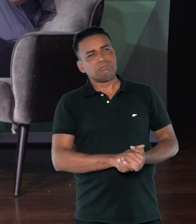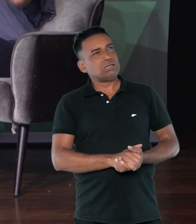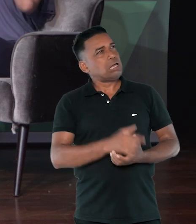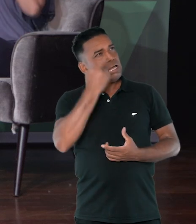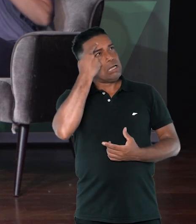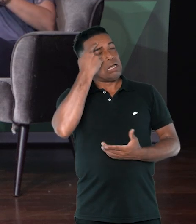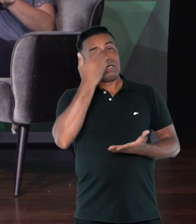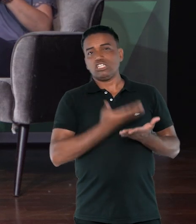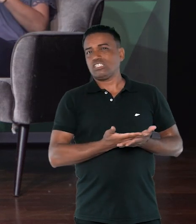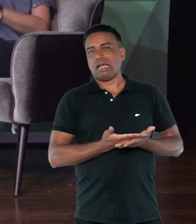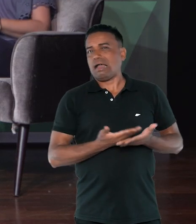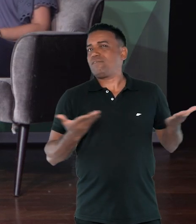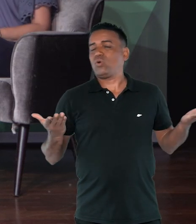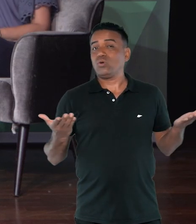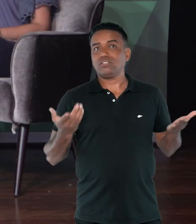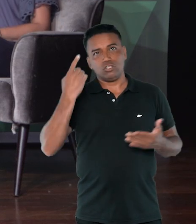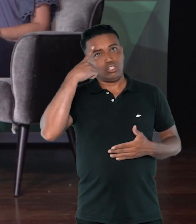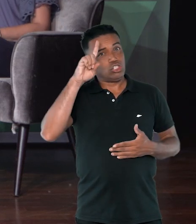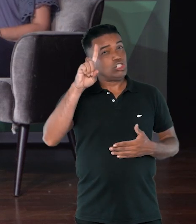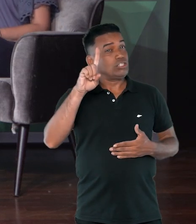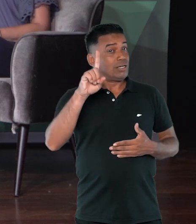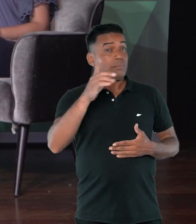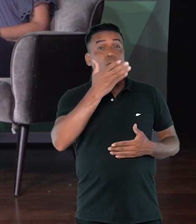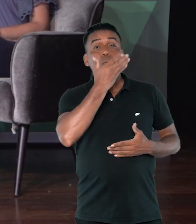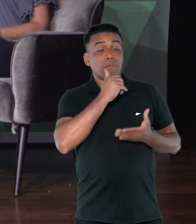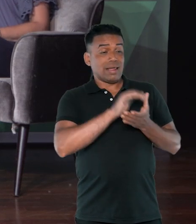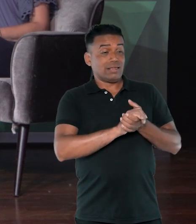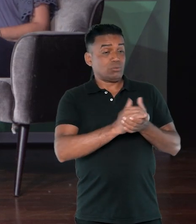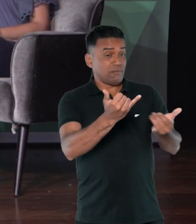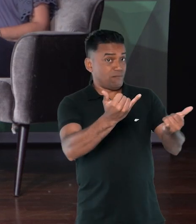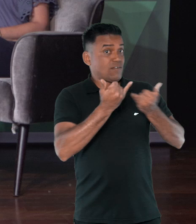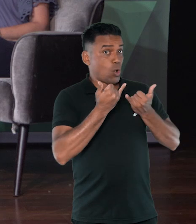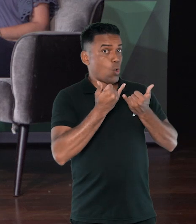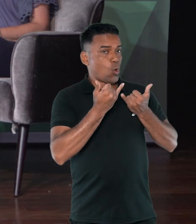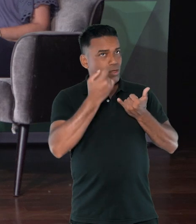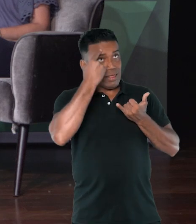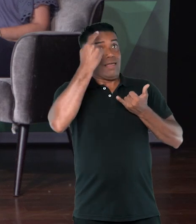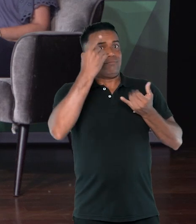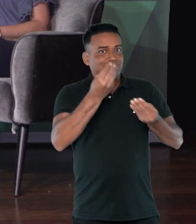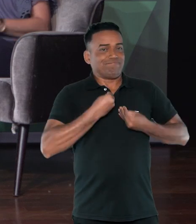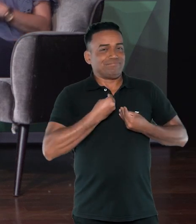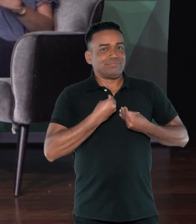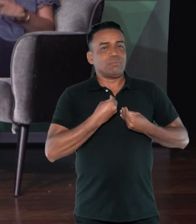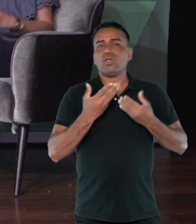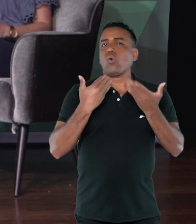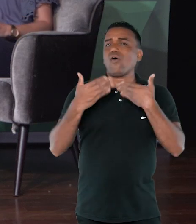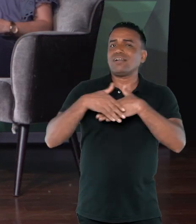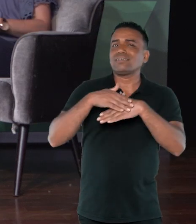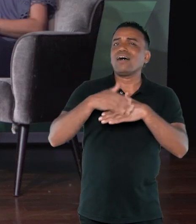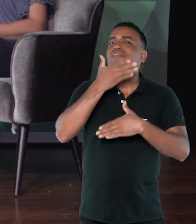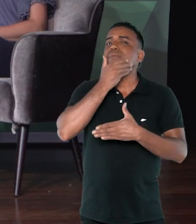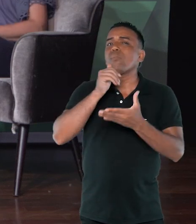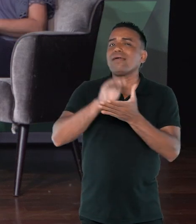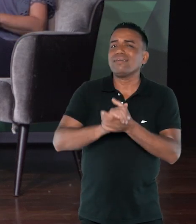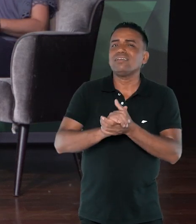conversava muito com ele, né? Converso assim, nossa, como foi seu dia? Nossa, hoje eu atendi cada caso lindo. Nossa, hoje, quanta